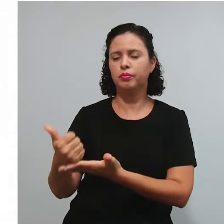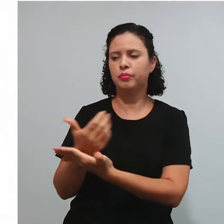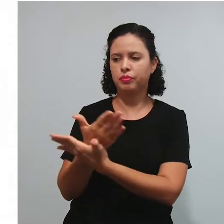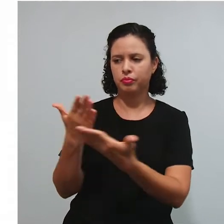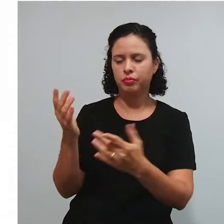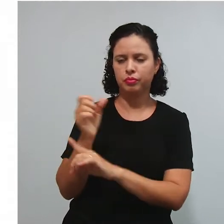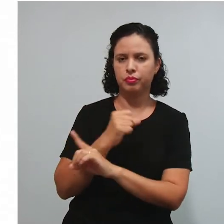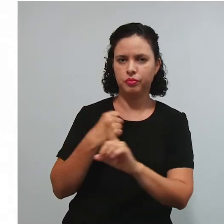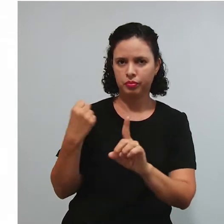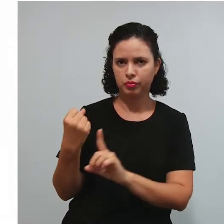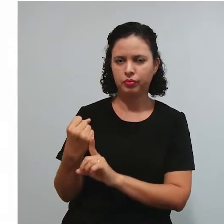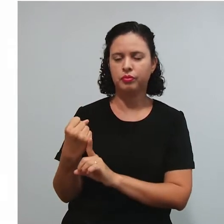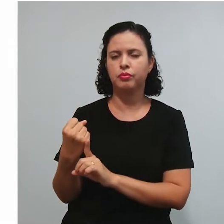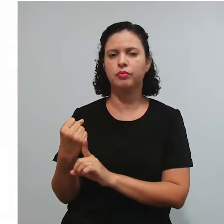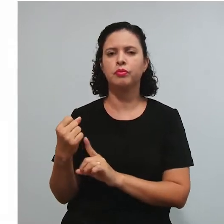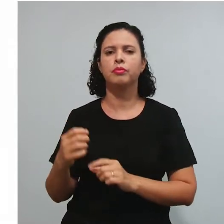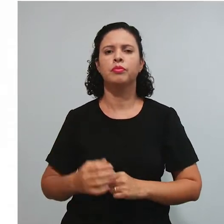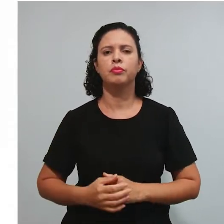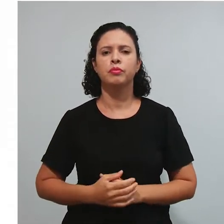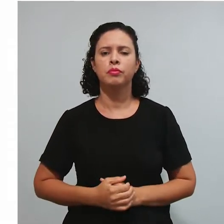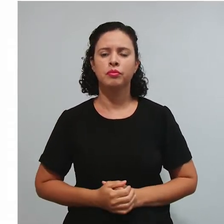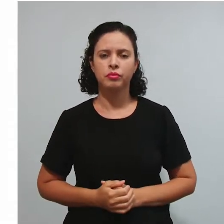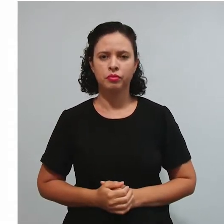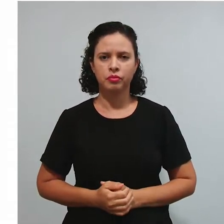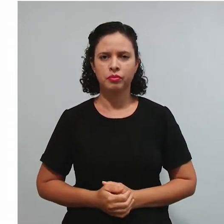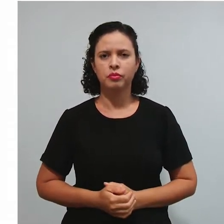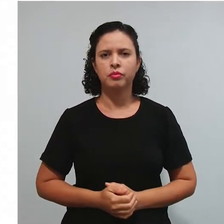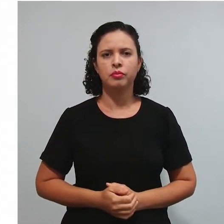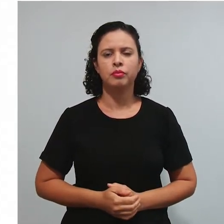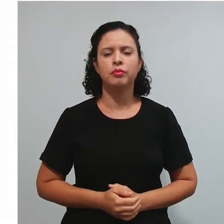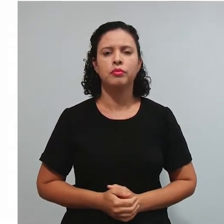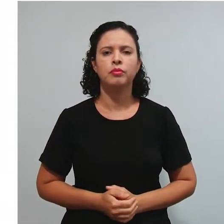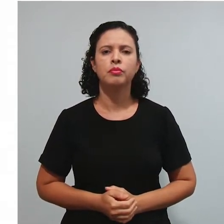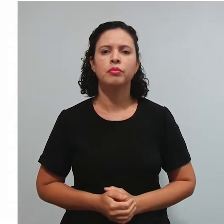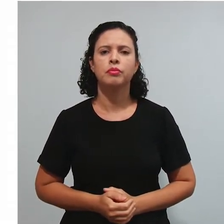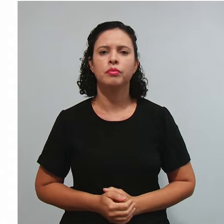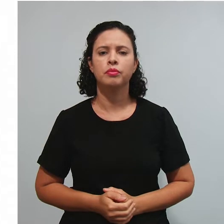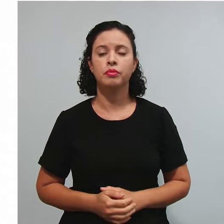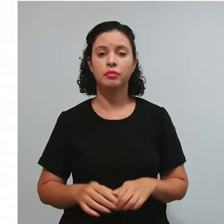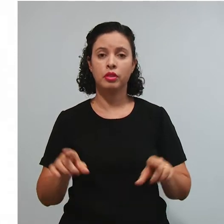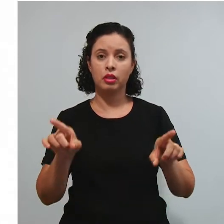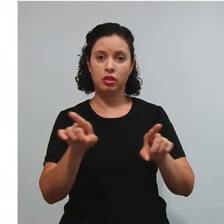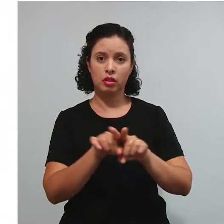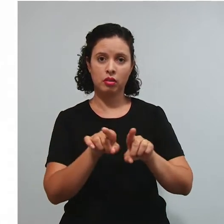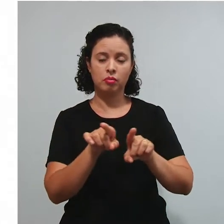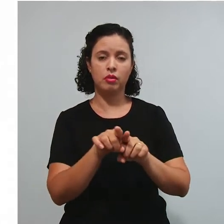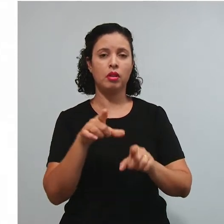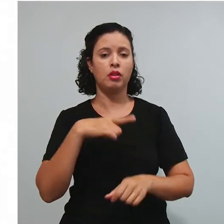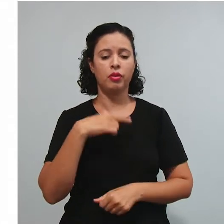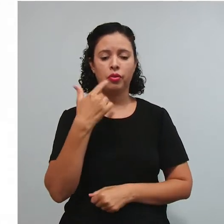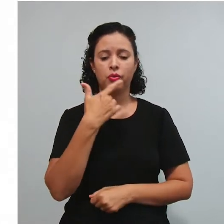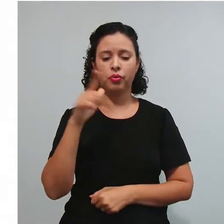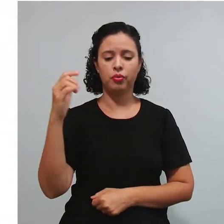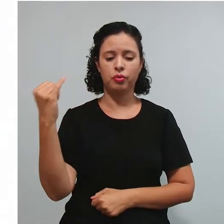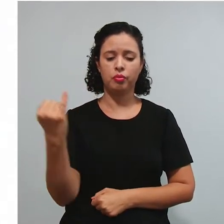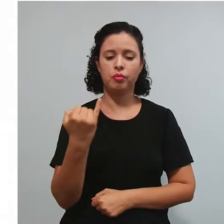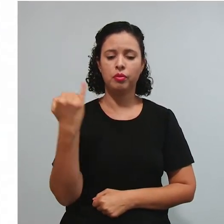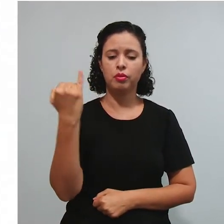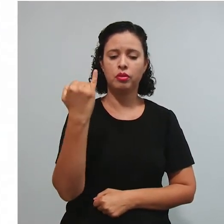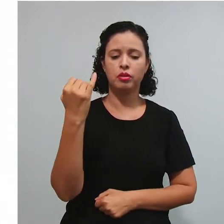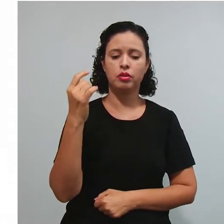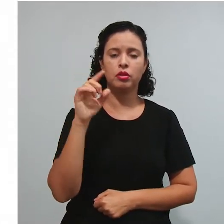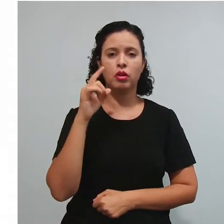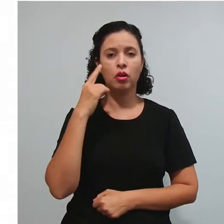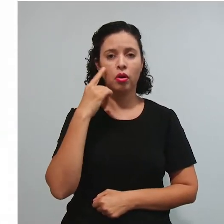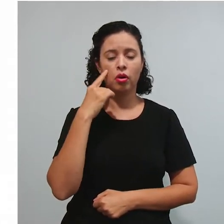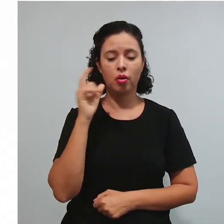Prestação de serviço ao público. E também tem uma outra coisa muito importante, que é a retroação. O que é isso,